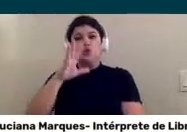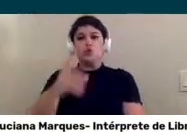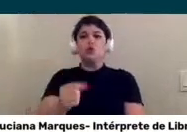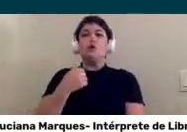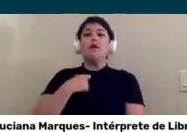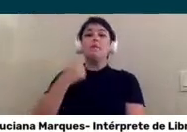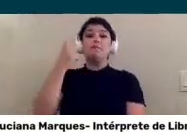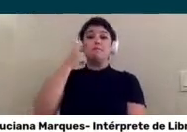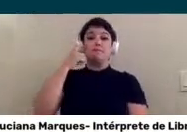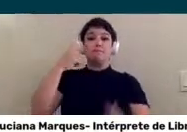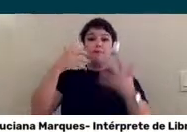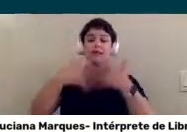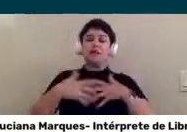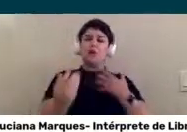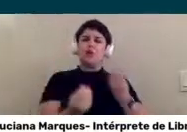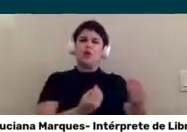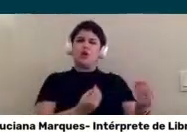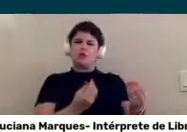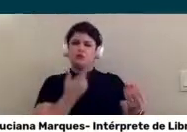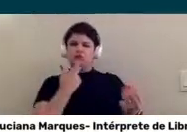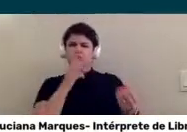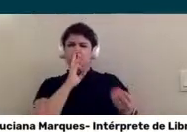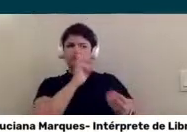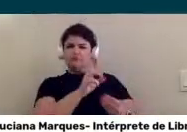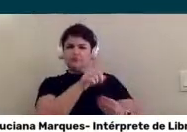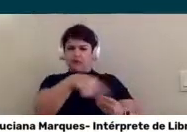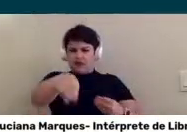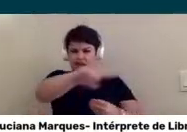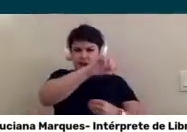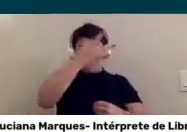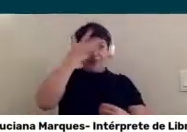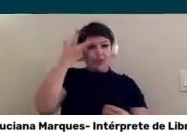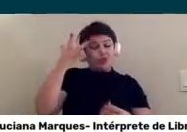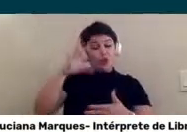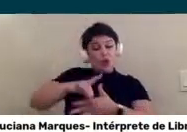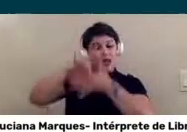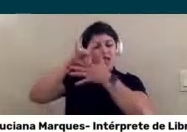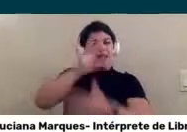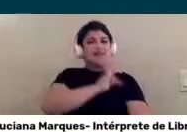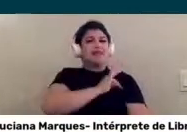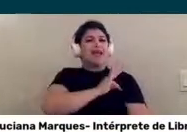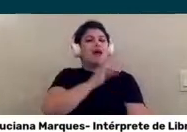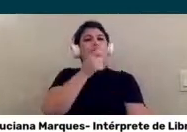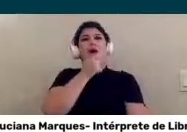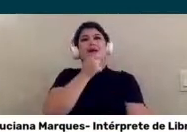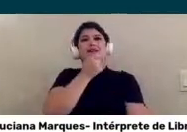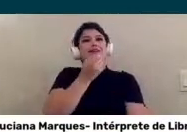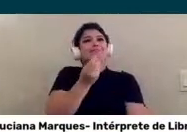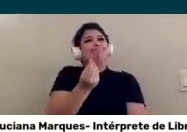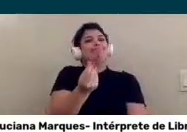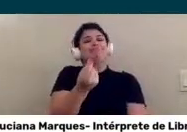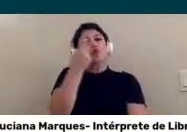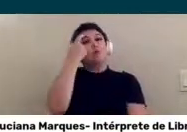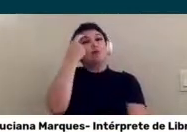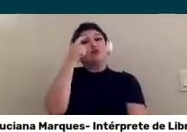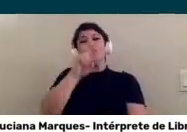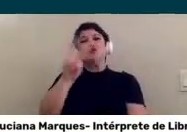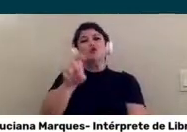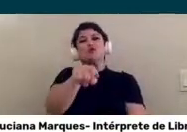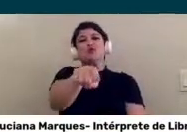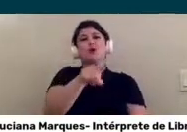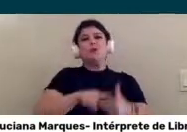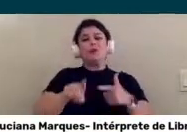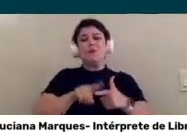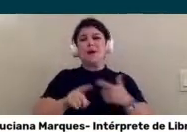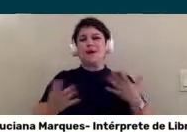pensamentos, né, a forma de pensar soluções que talvez o líder técnico nem pensasse naquelas perguntas e naquelas coisas.